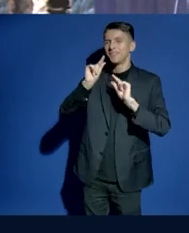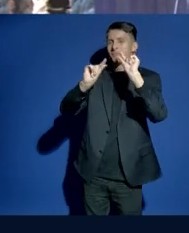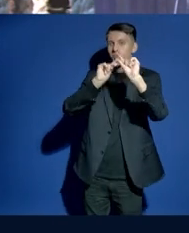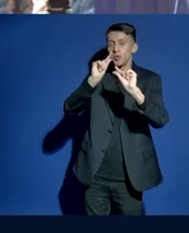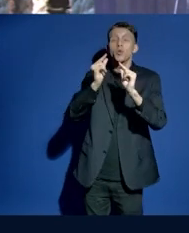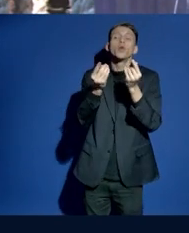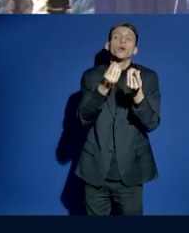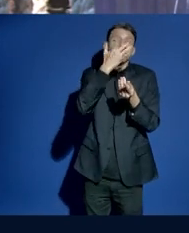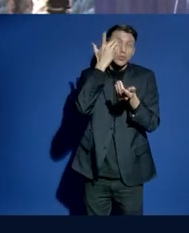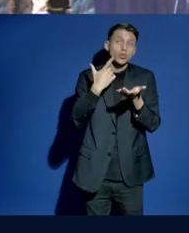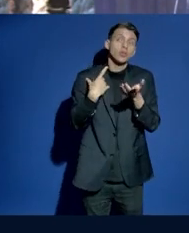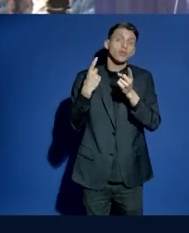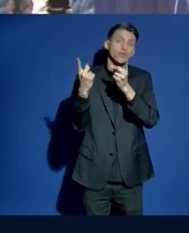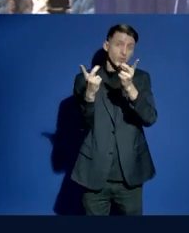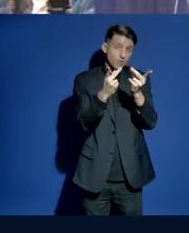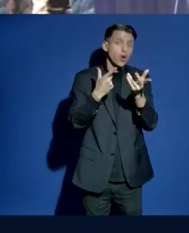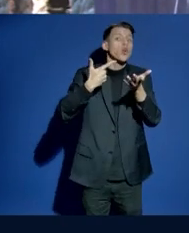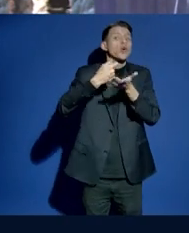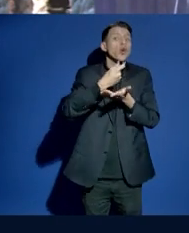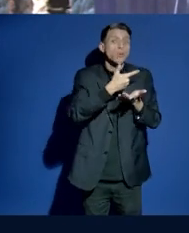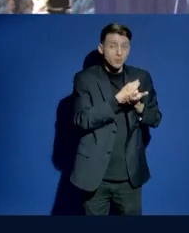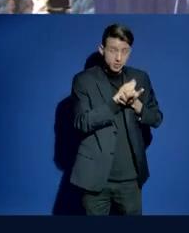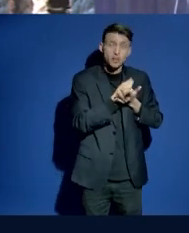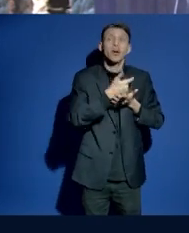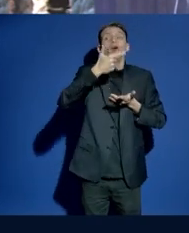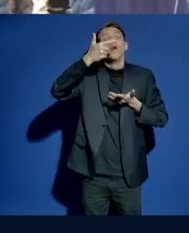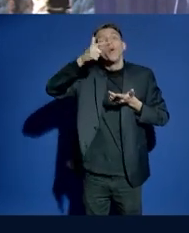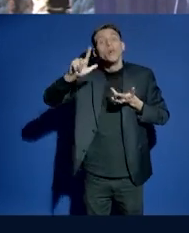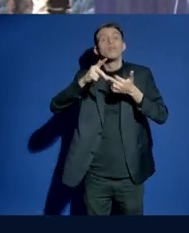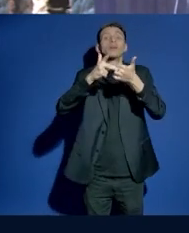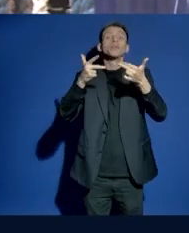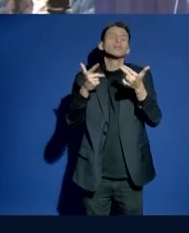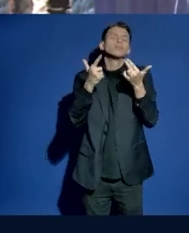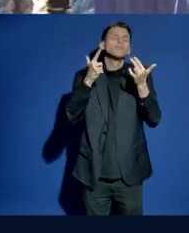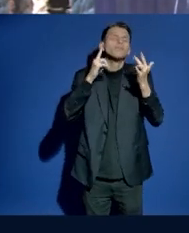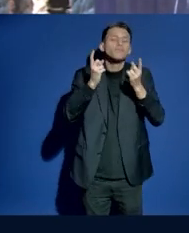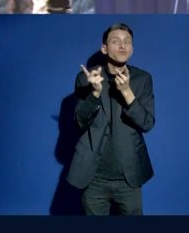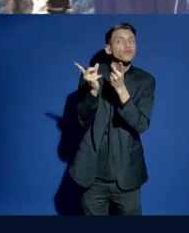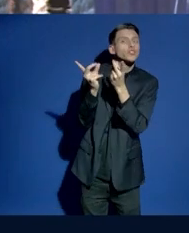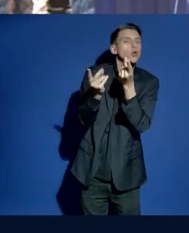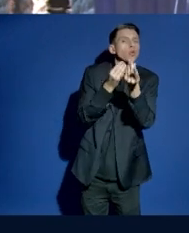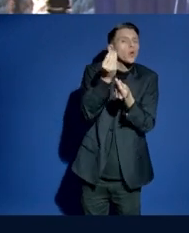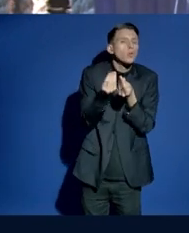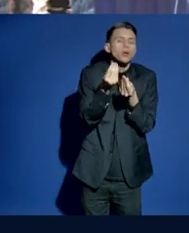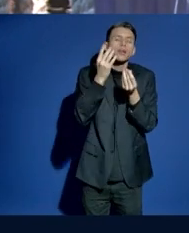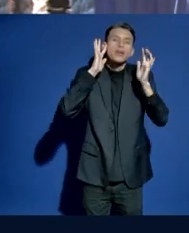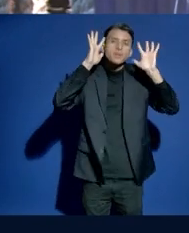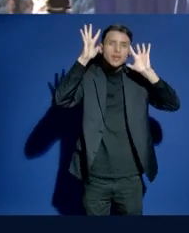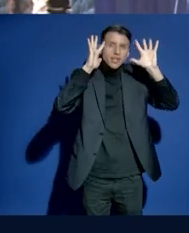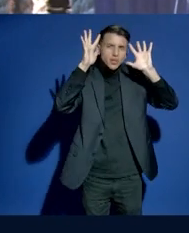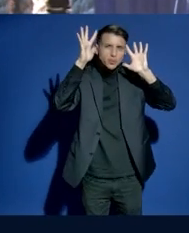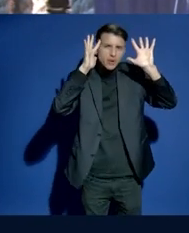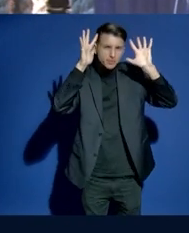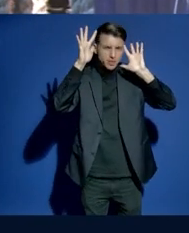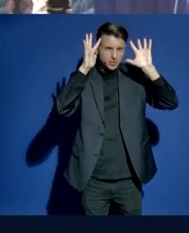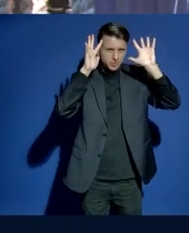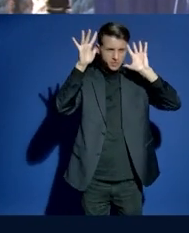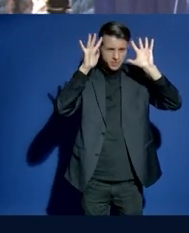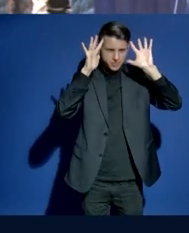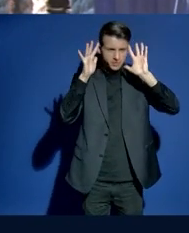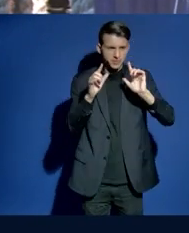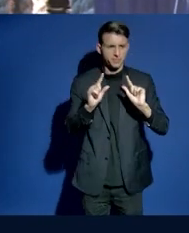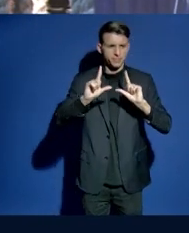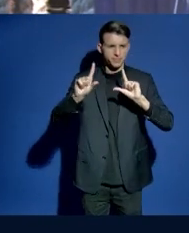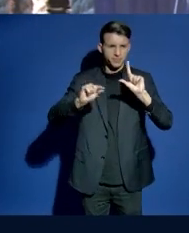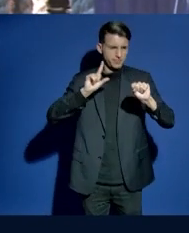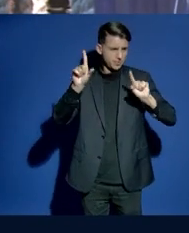do Consumidor não é uma coisa é a produção outra coisa é vender para o consumidor como é que vocês imaginam fazer esse escoamento também é da produção